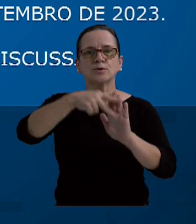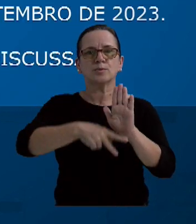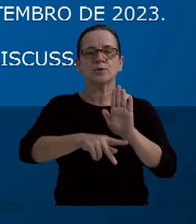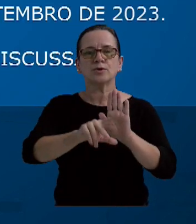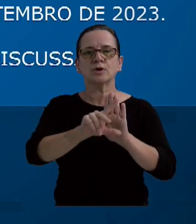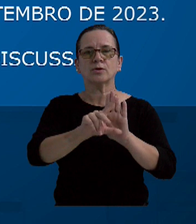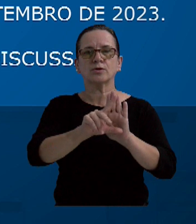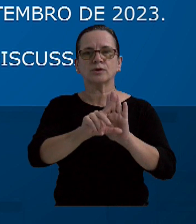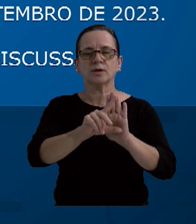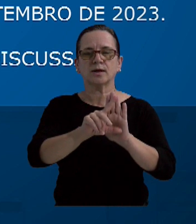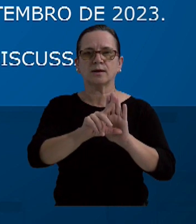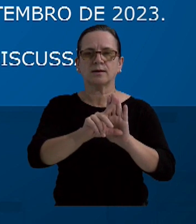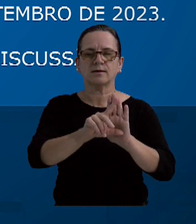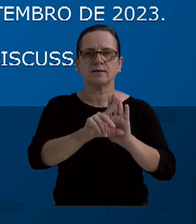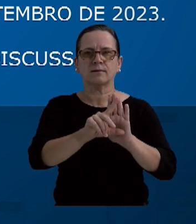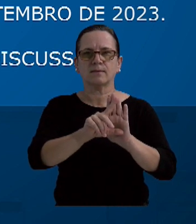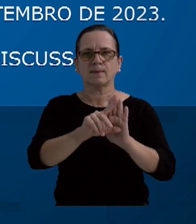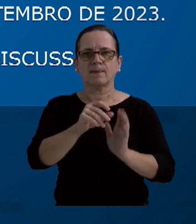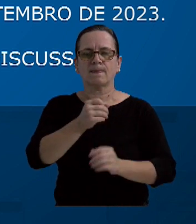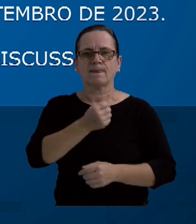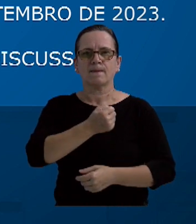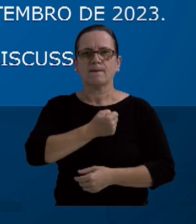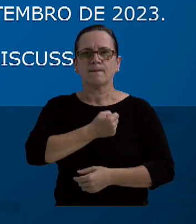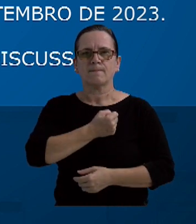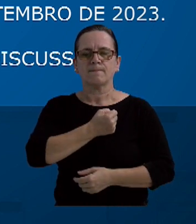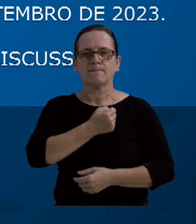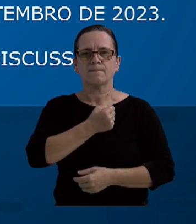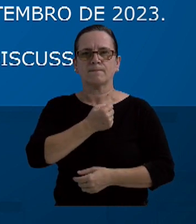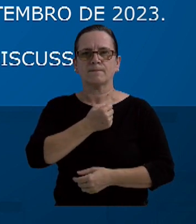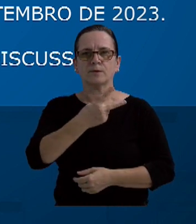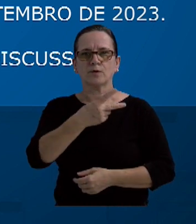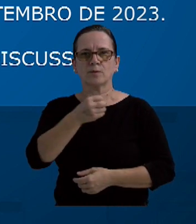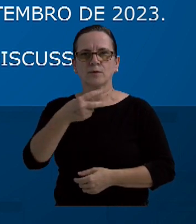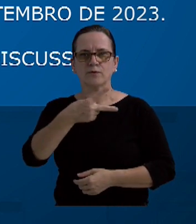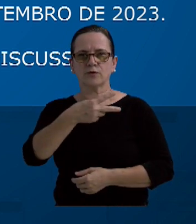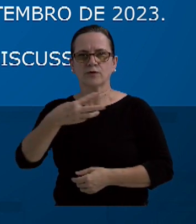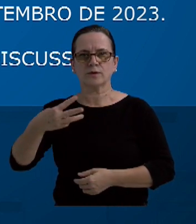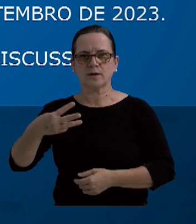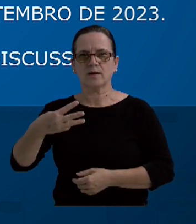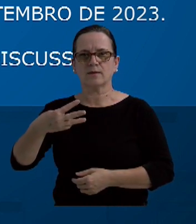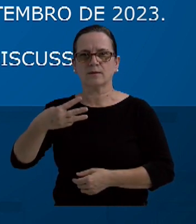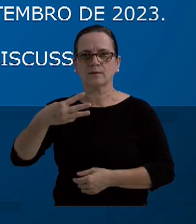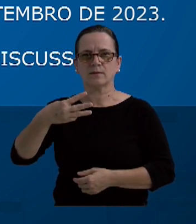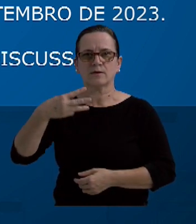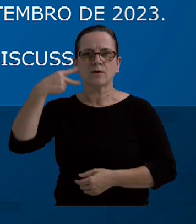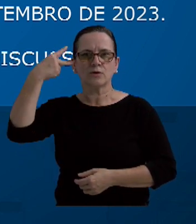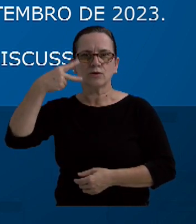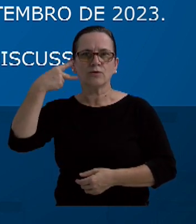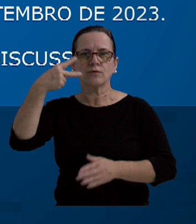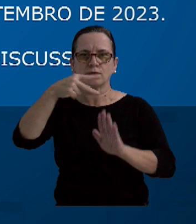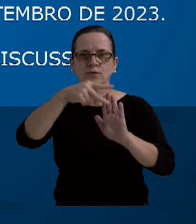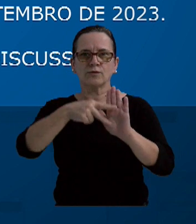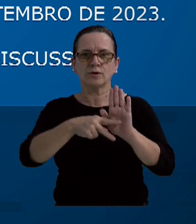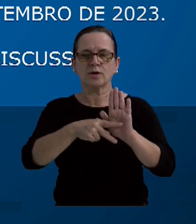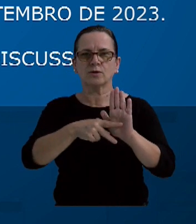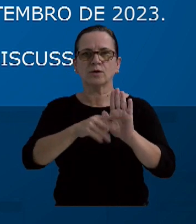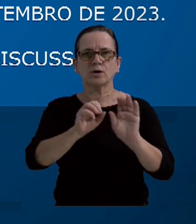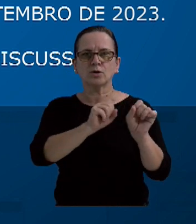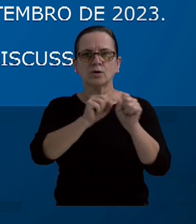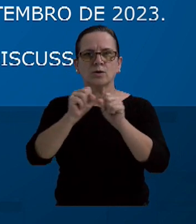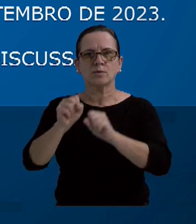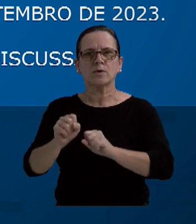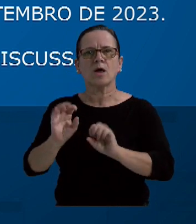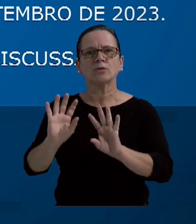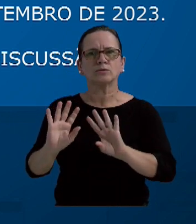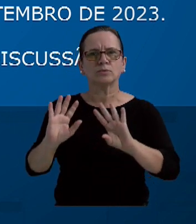número 103/2022 de autoria do vereador Alan Matias que dispõe sobre a obrigatoriedade da